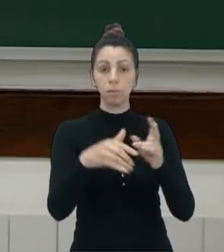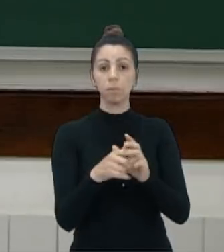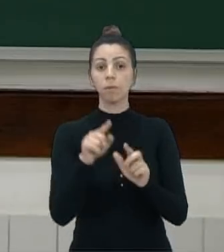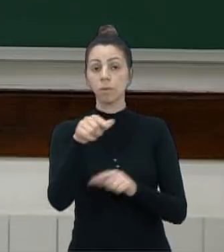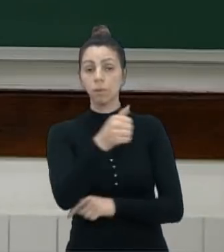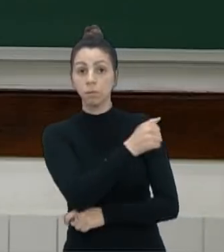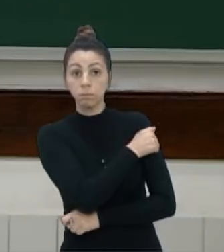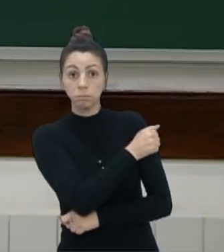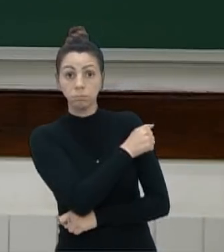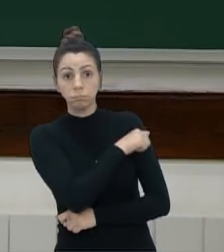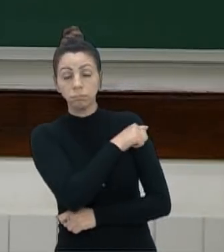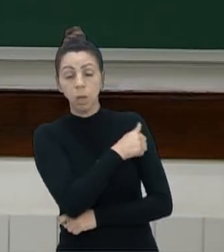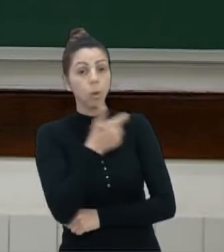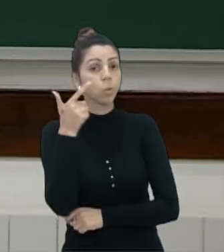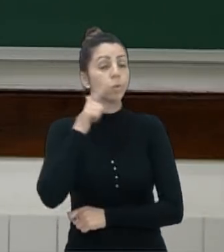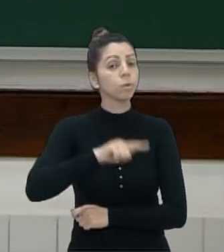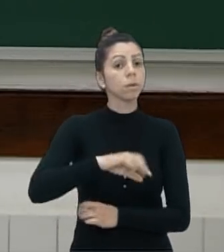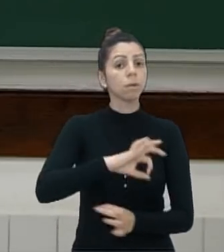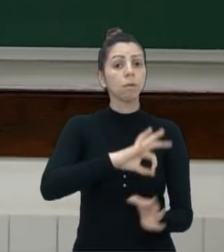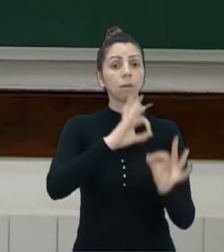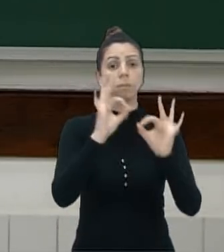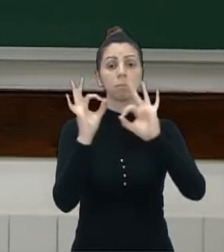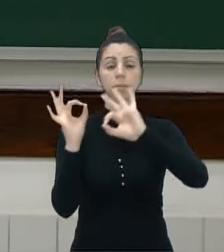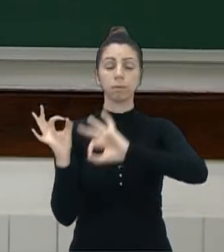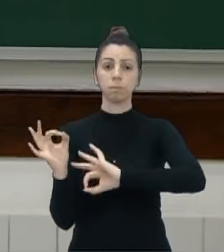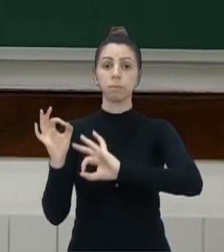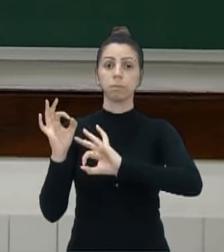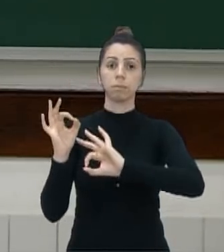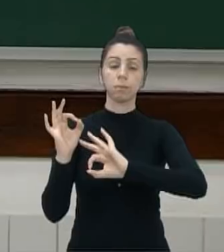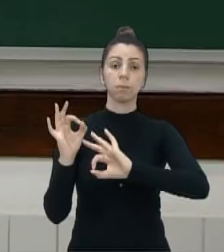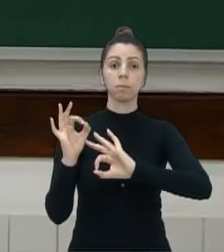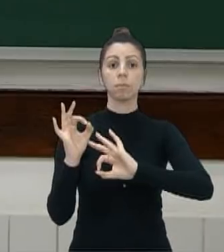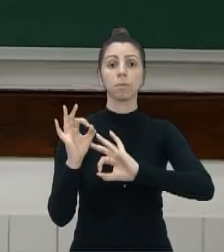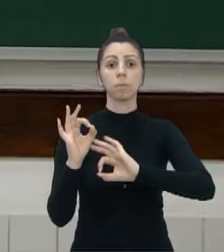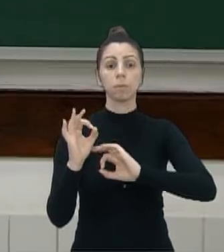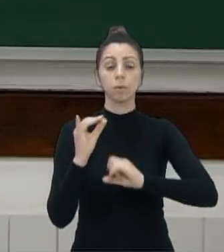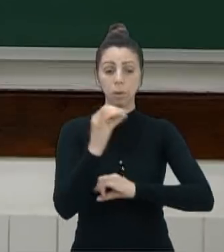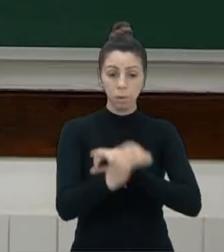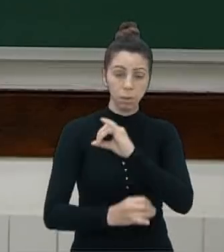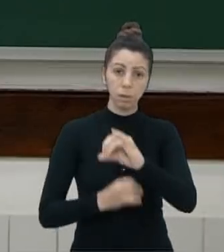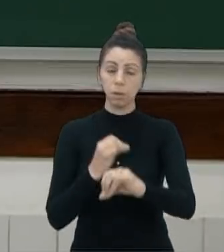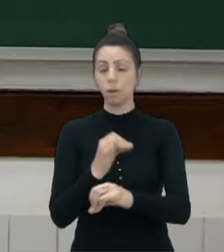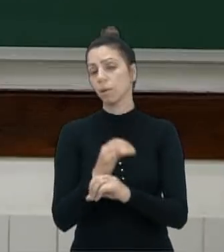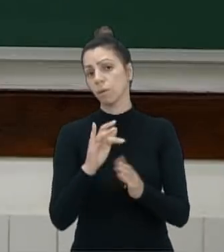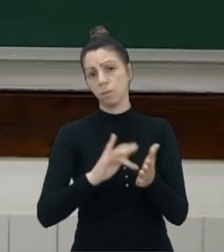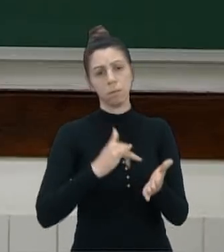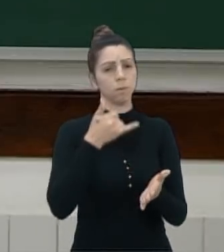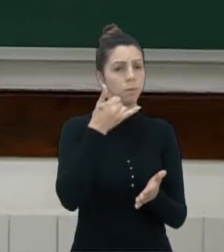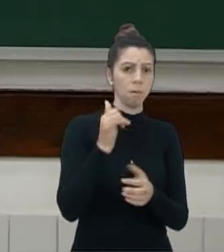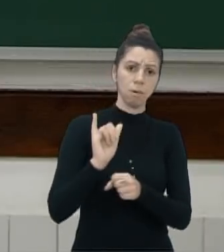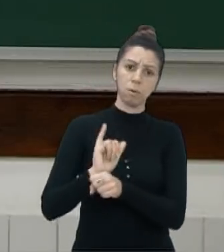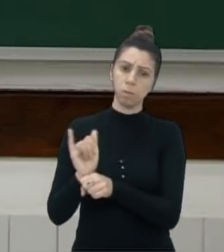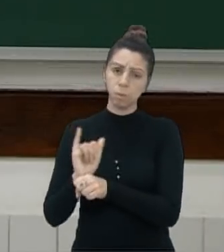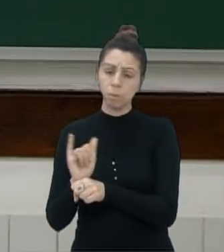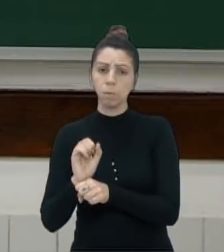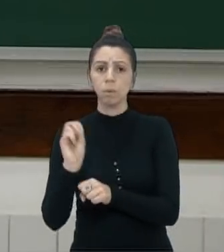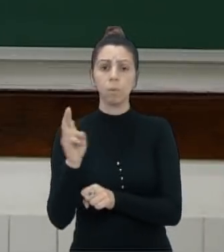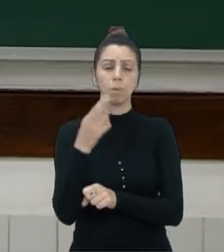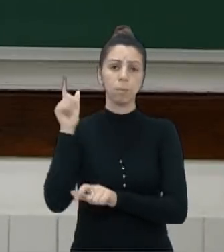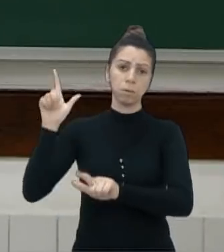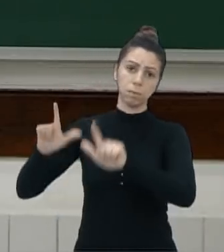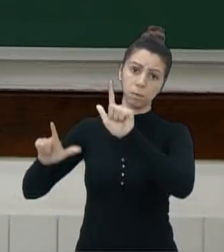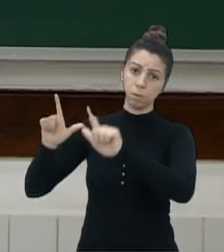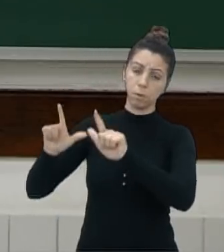os alunos que não estão conseguindo acompanhar através da ferramenta, seja pelo celular, YouTube ou pela própria